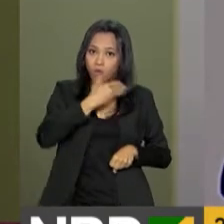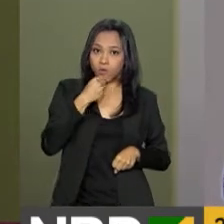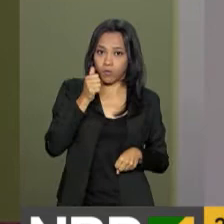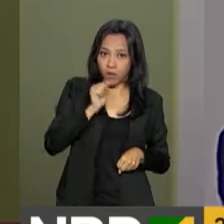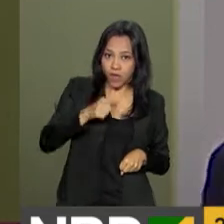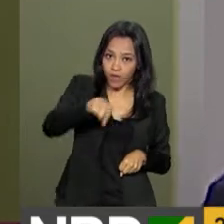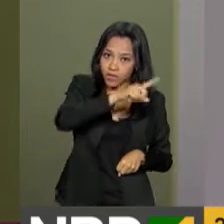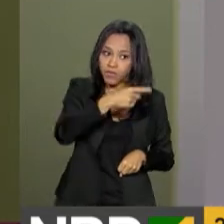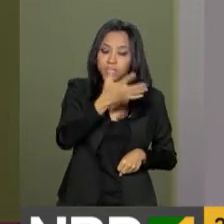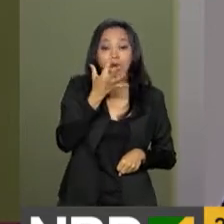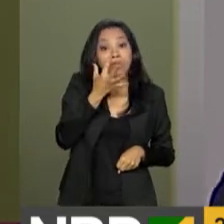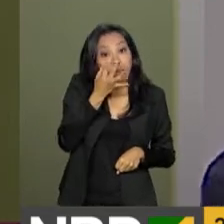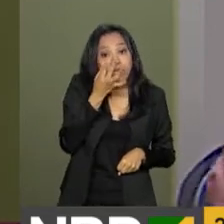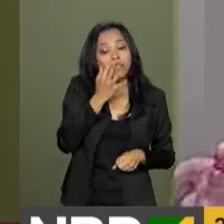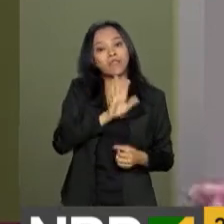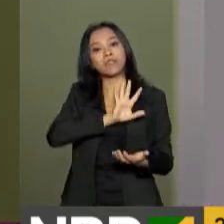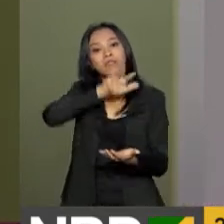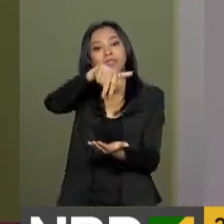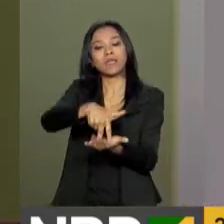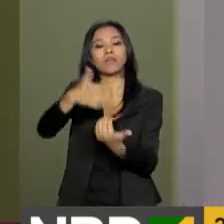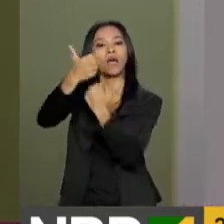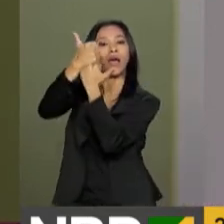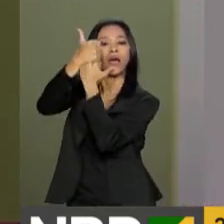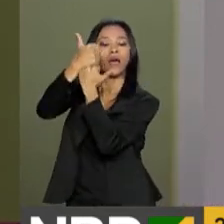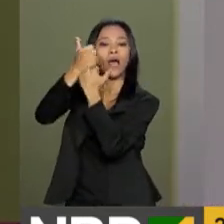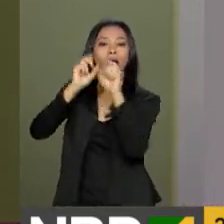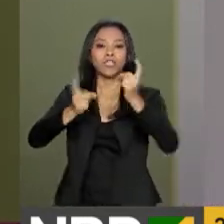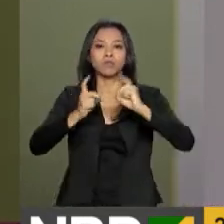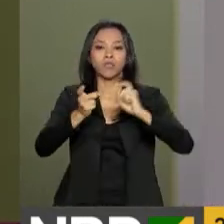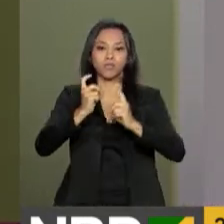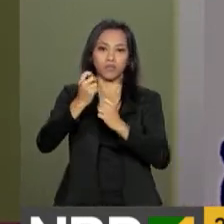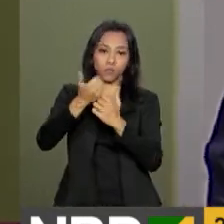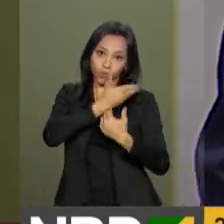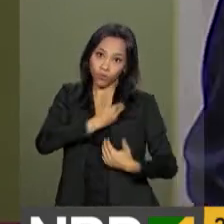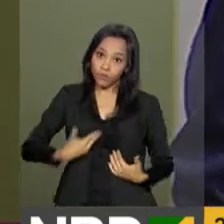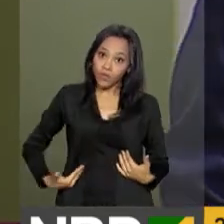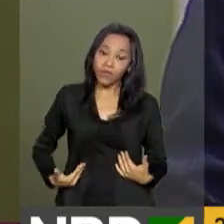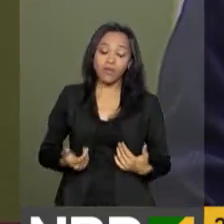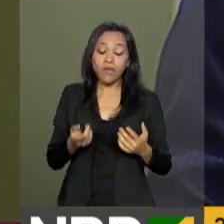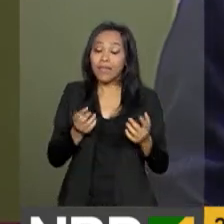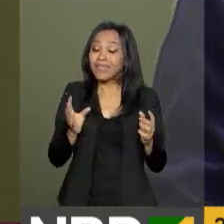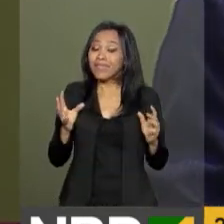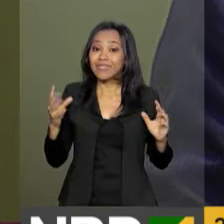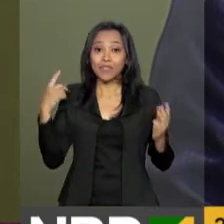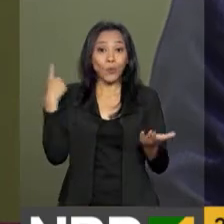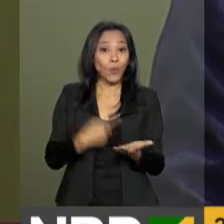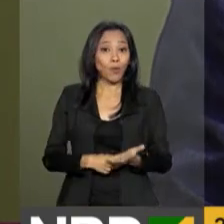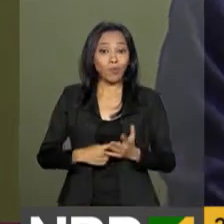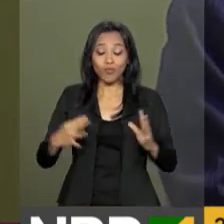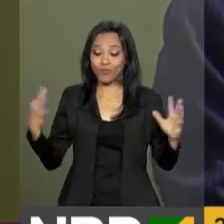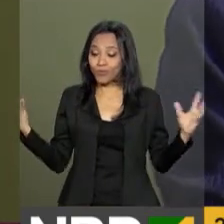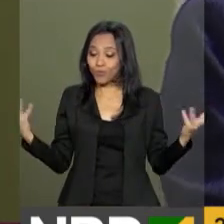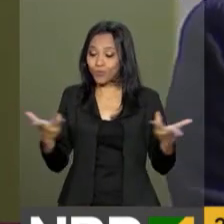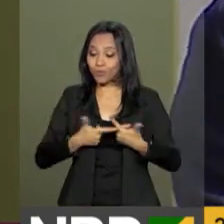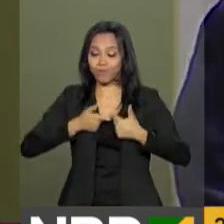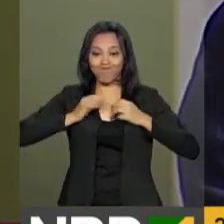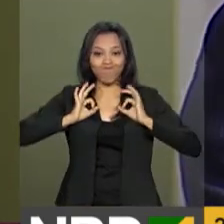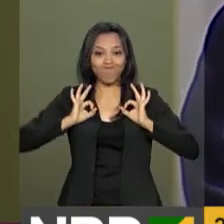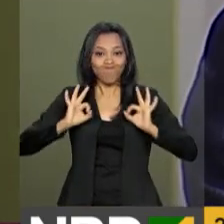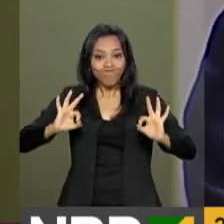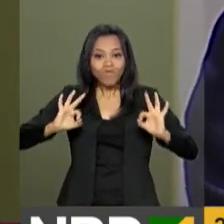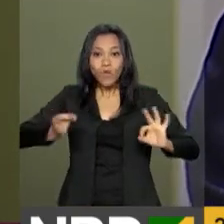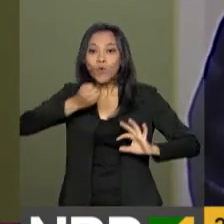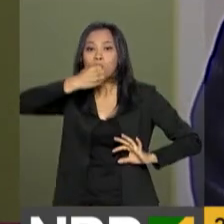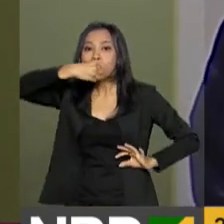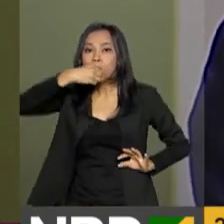presença que estarão na administração pública interna tem uma tarefa extra ou na área que é revelar o bom nome